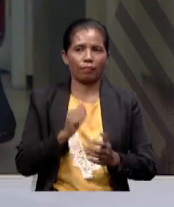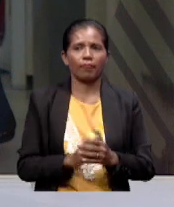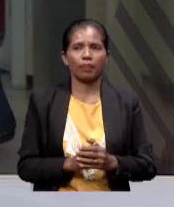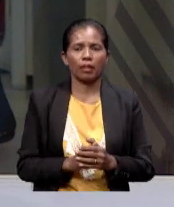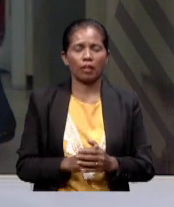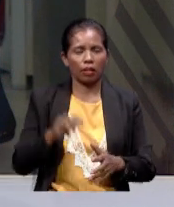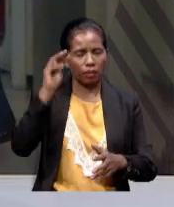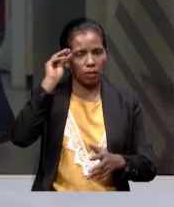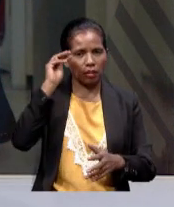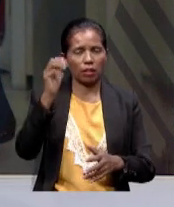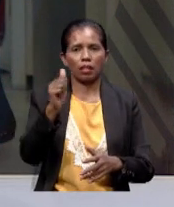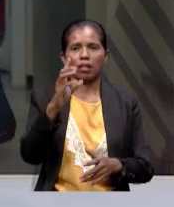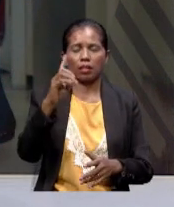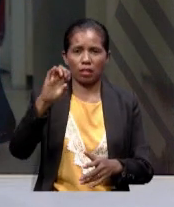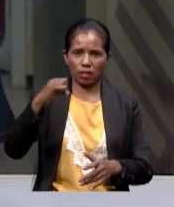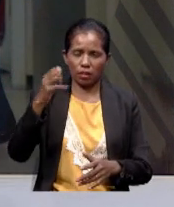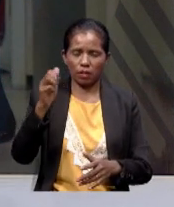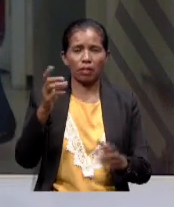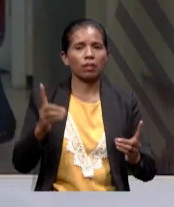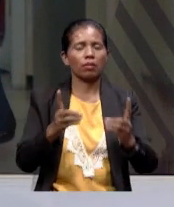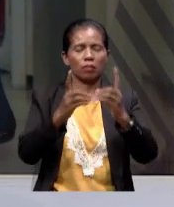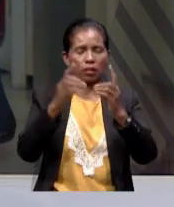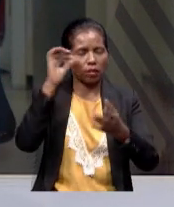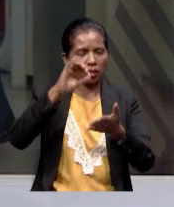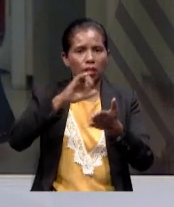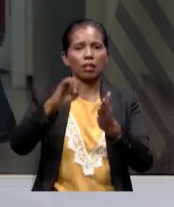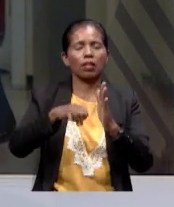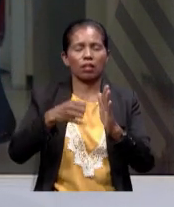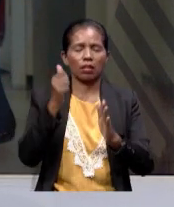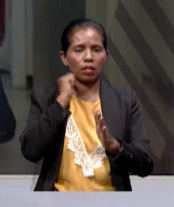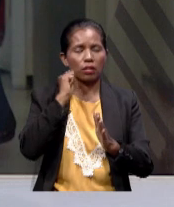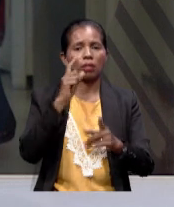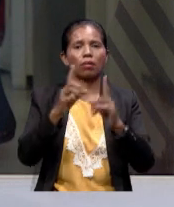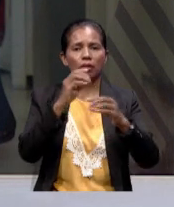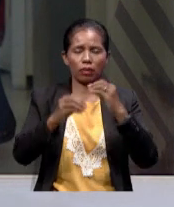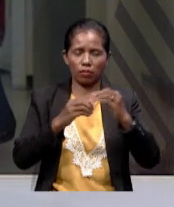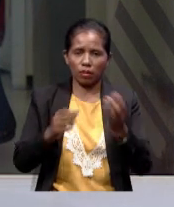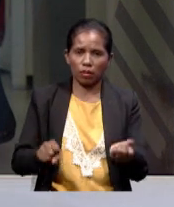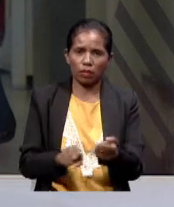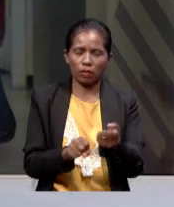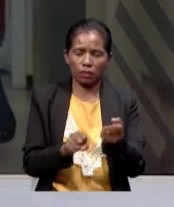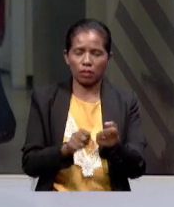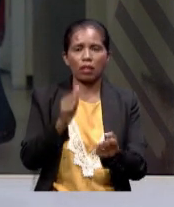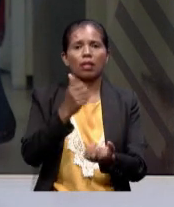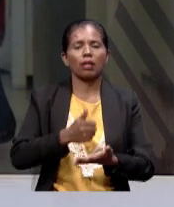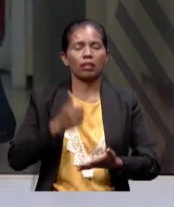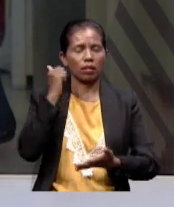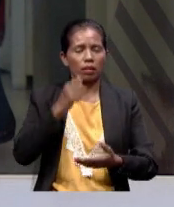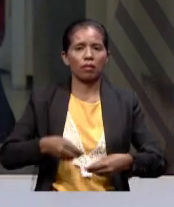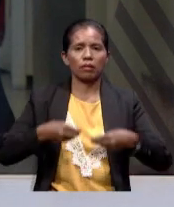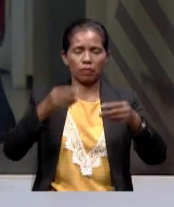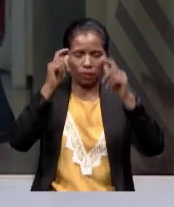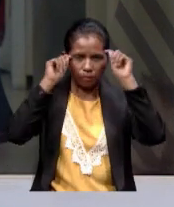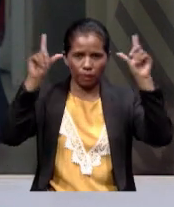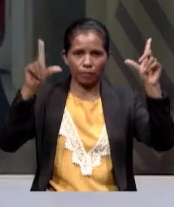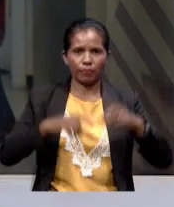né, ministra Adelcisa Magno, hasoru malo secretário-geral ASEAN, rodi koalia kona ba apoio nebe ASEAN bele foba Timor-Leste.